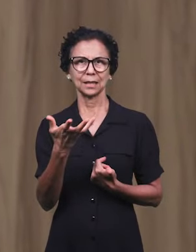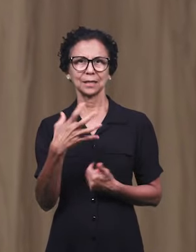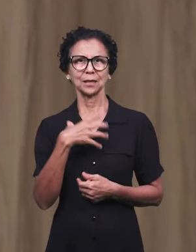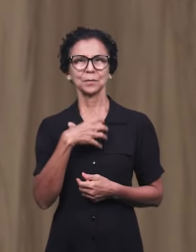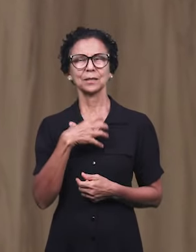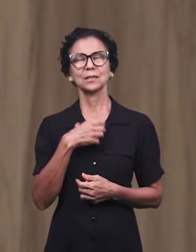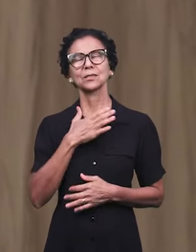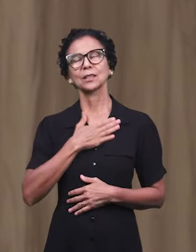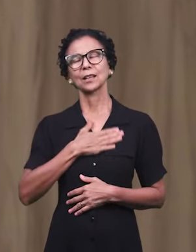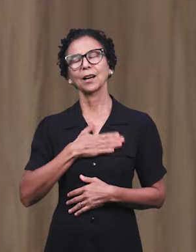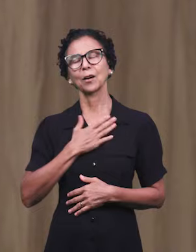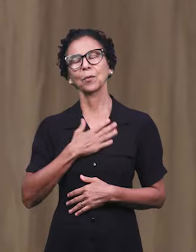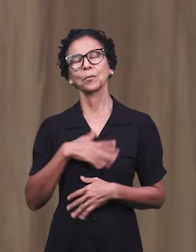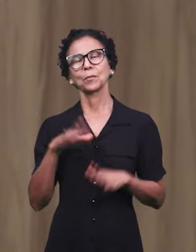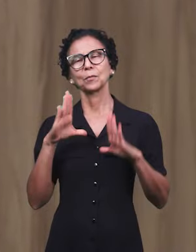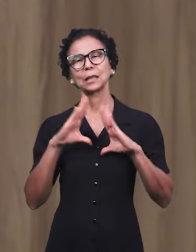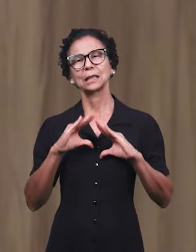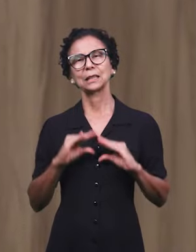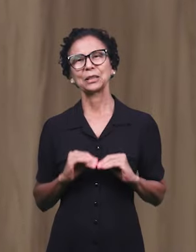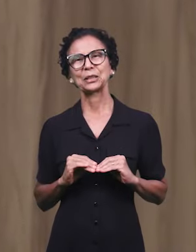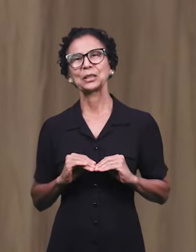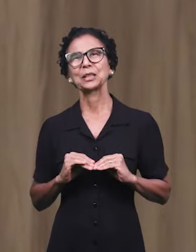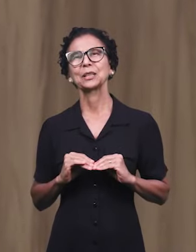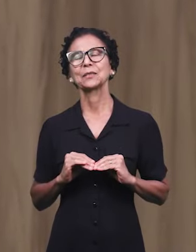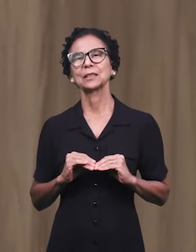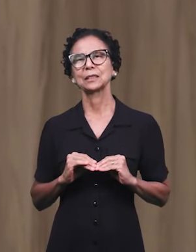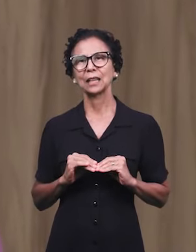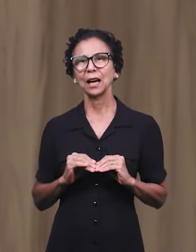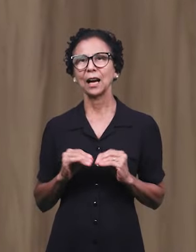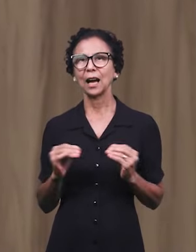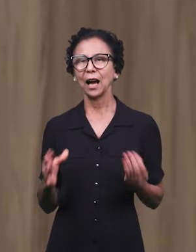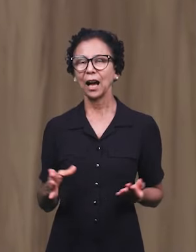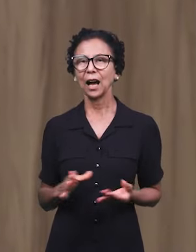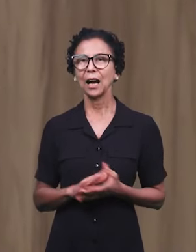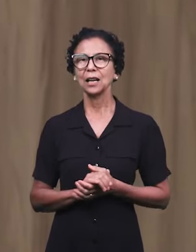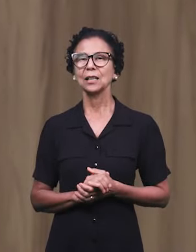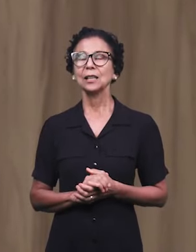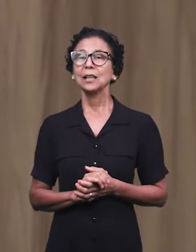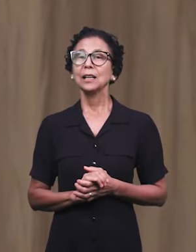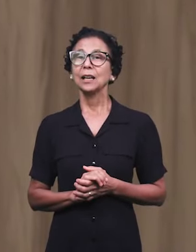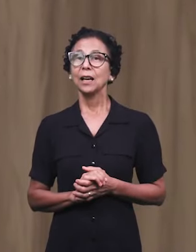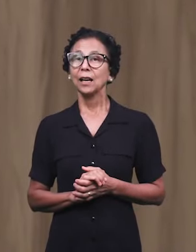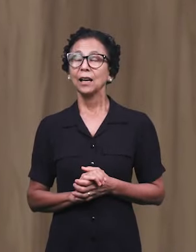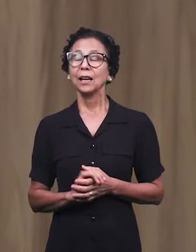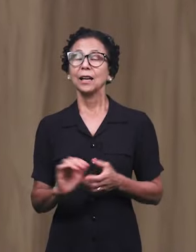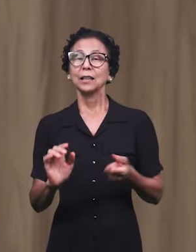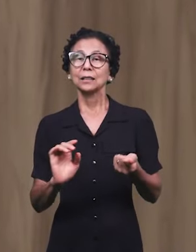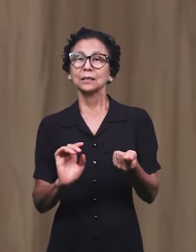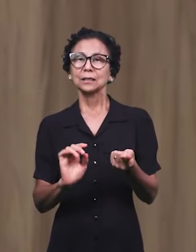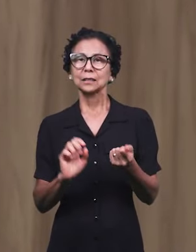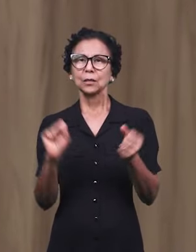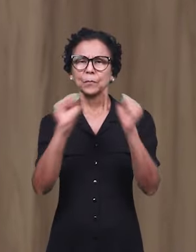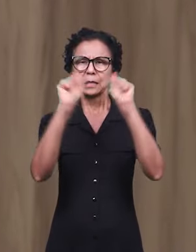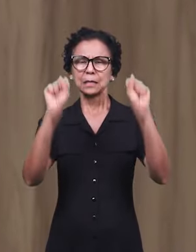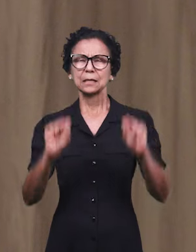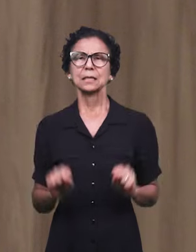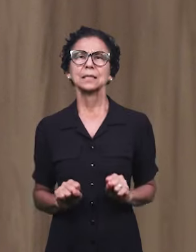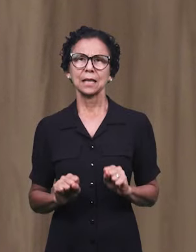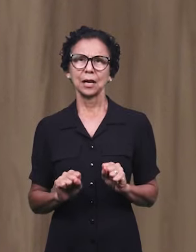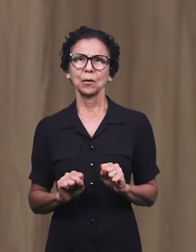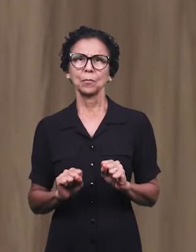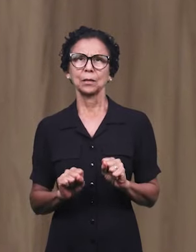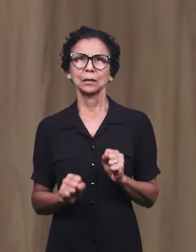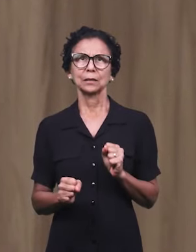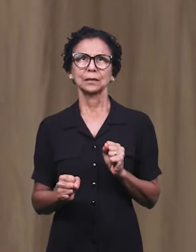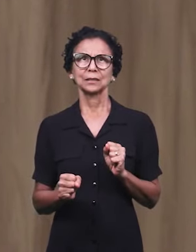você precisar até se sentir mais tranquilo, tá? Ela vai ativar o seu sistema nervoso parasimpático e vai fazer com que você produza o